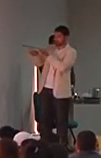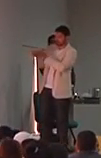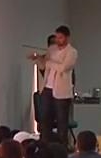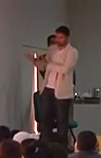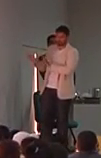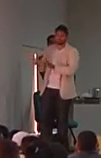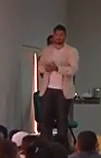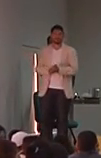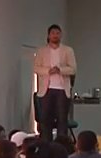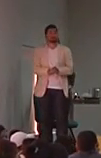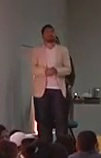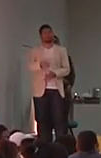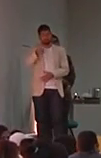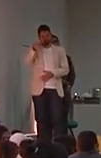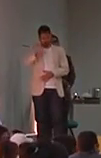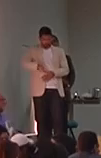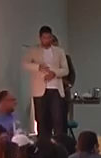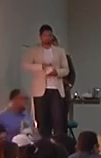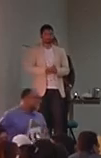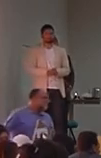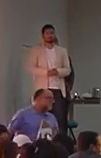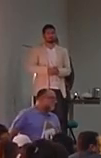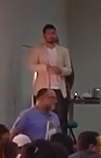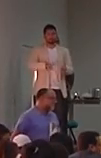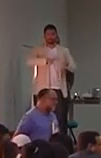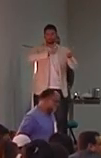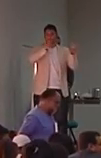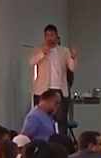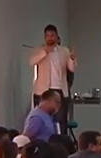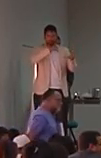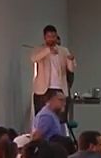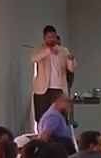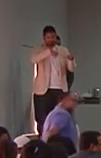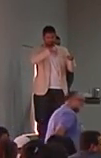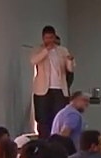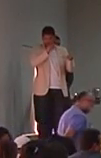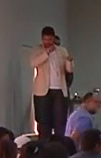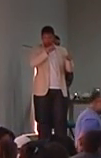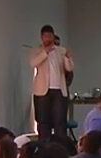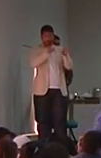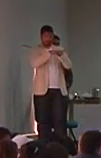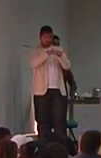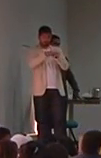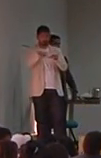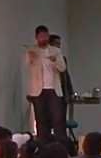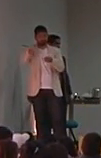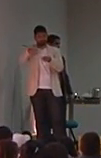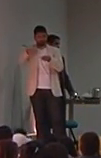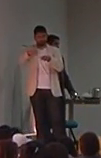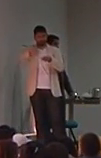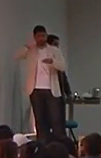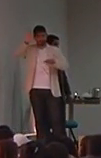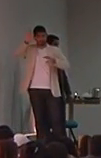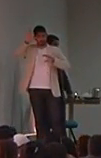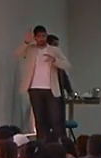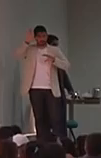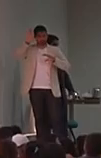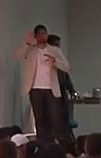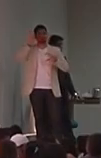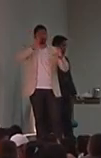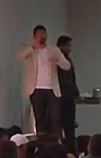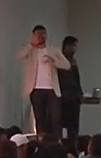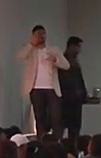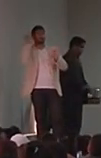Repetindo, sortearei um tema, sortearei um candidato e este candidato irá formular